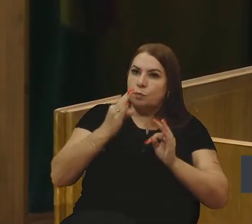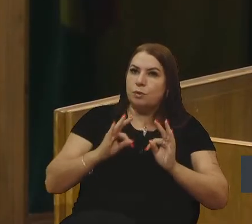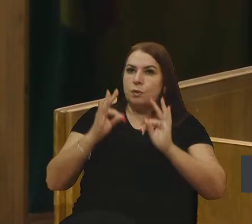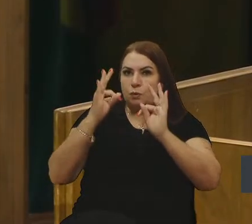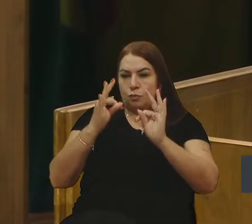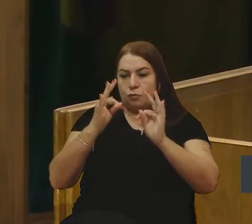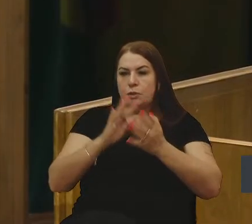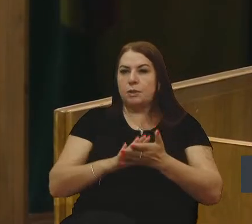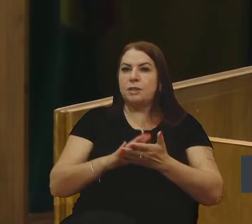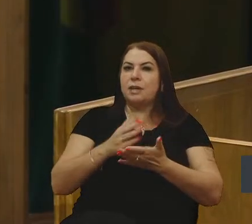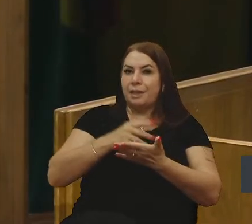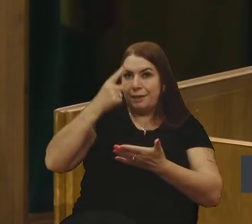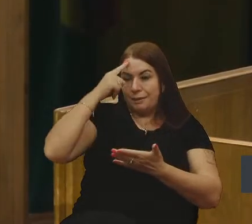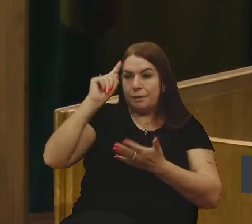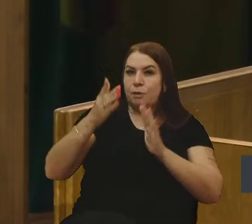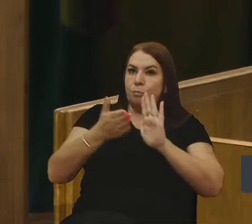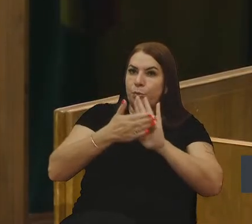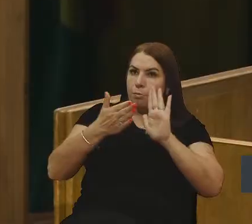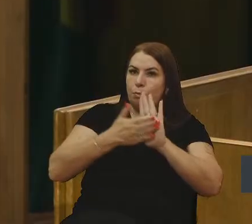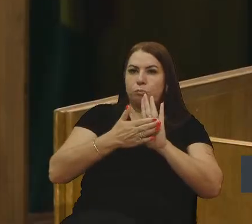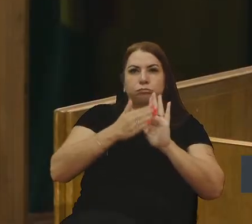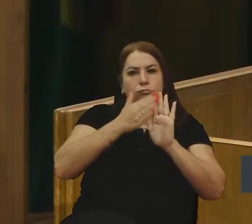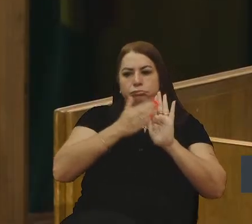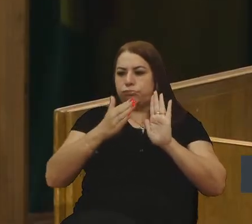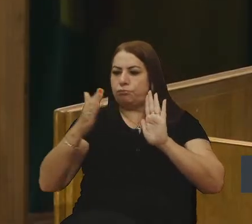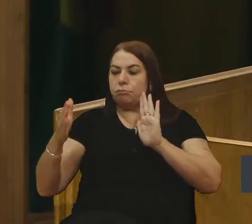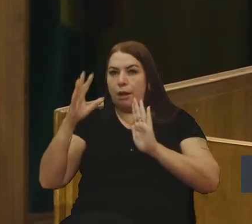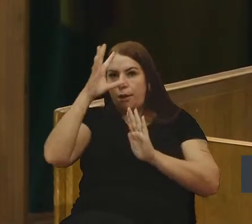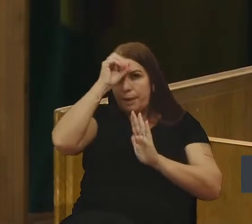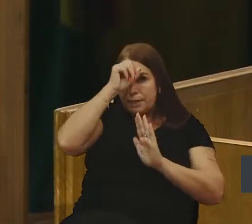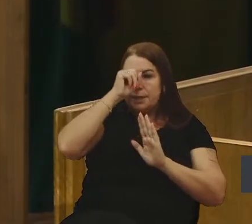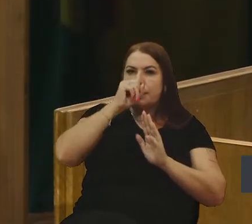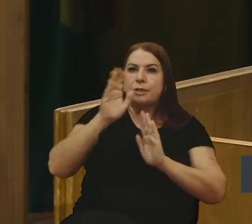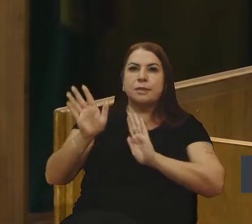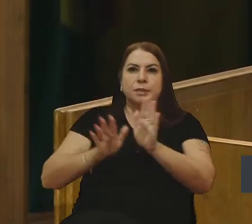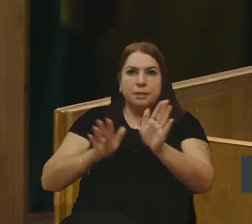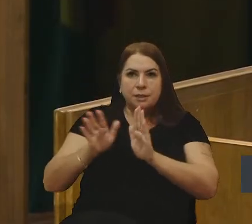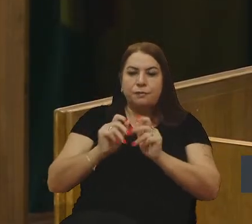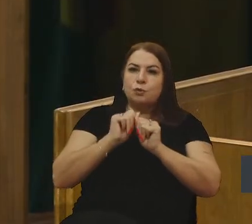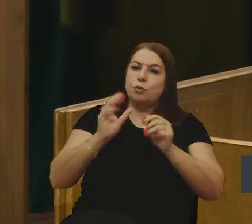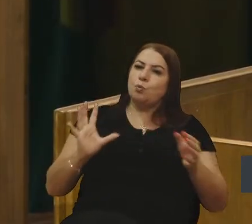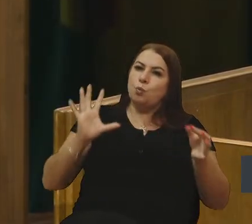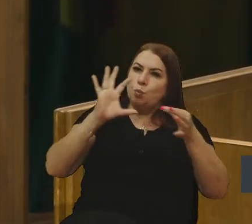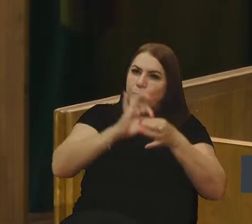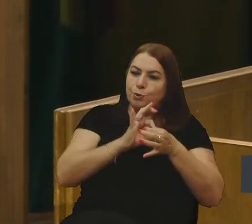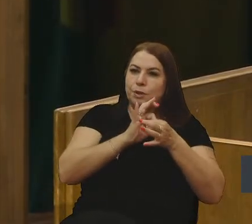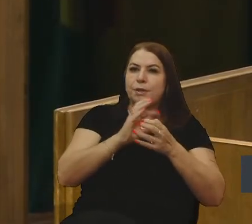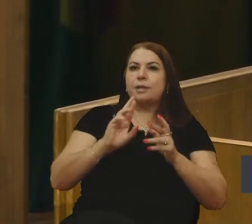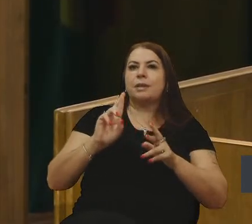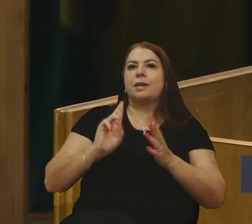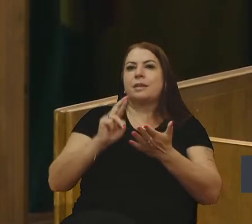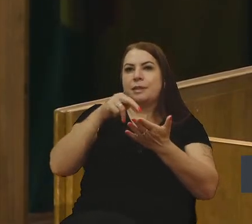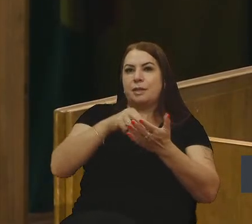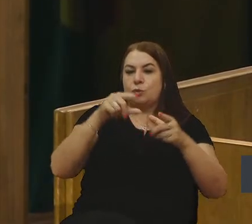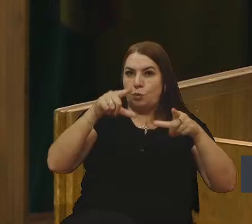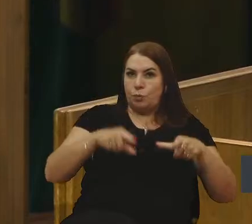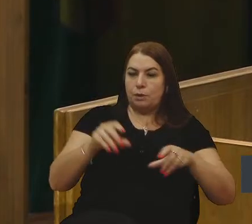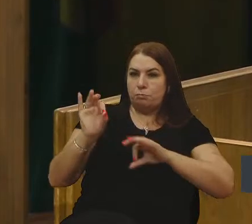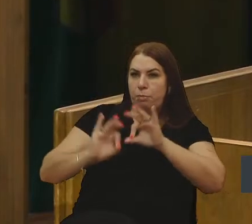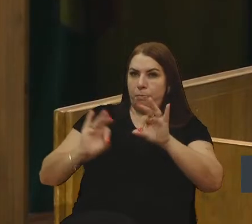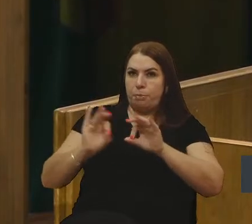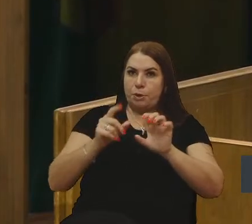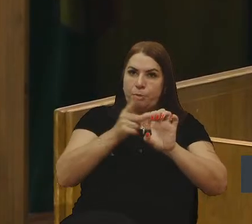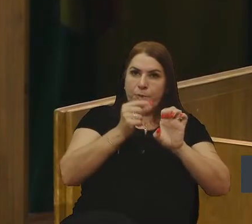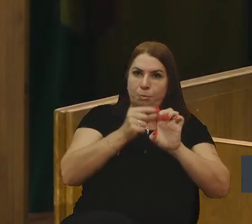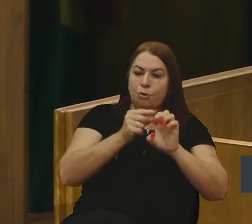tecnologia. A iniciativa propõe uma jornada de aprendizado acessível e conectada à realidade local, preparando o